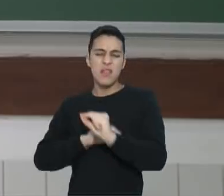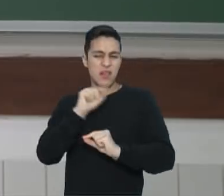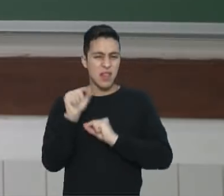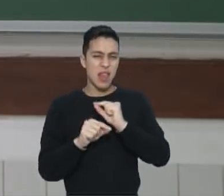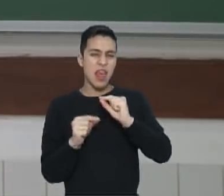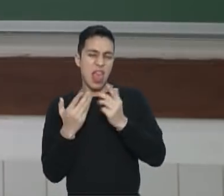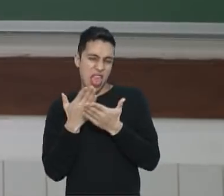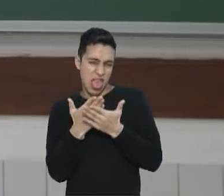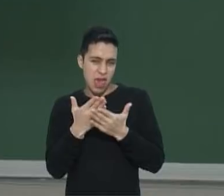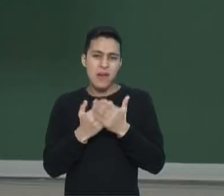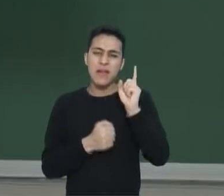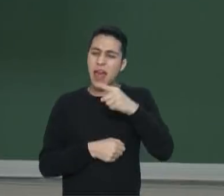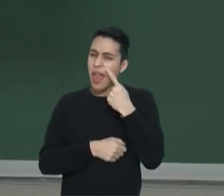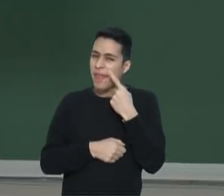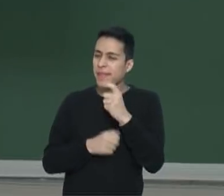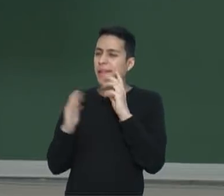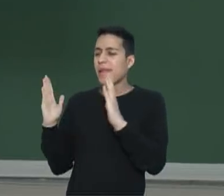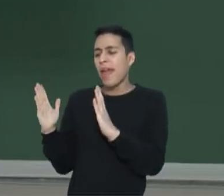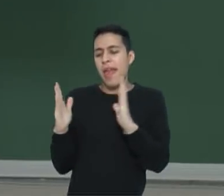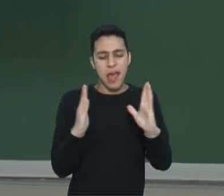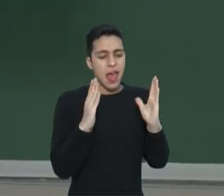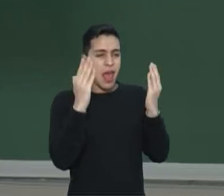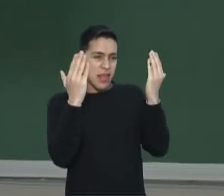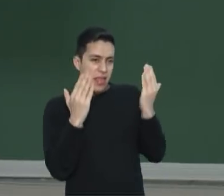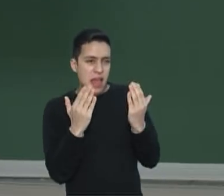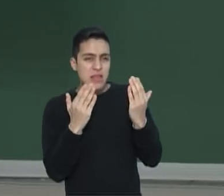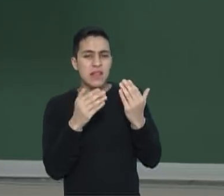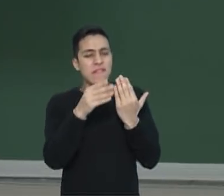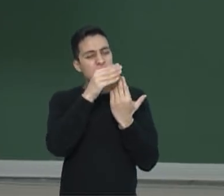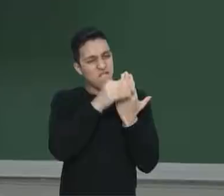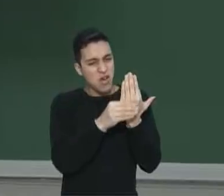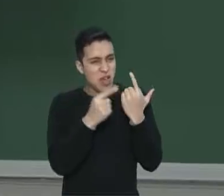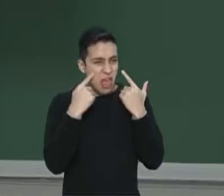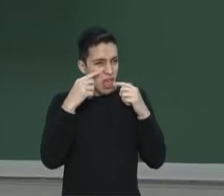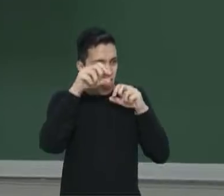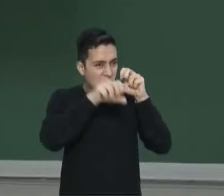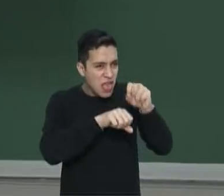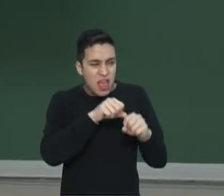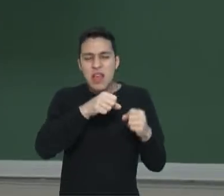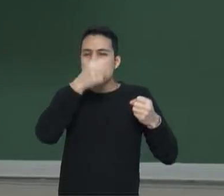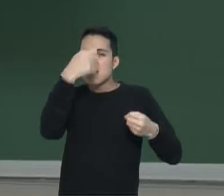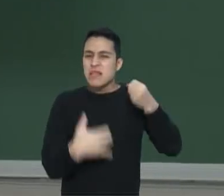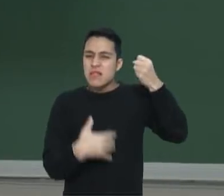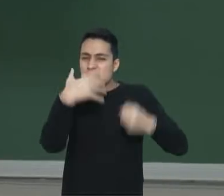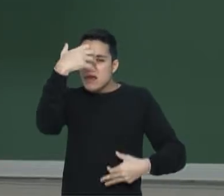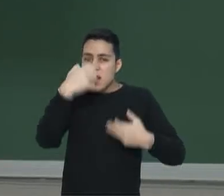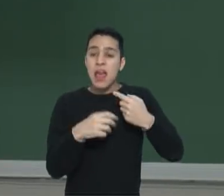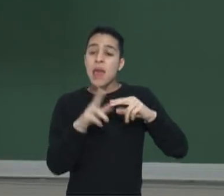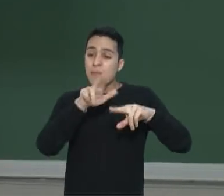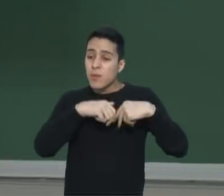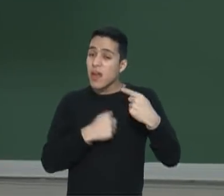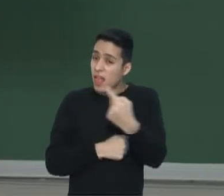parte da nossa aula que é bem interessante, que é a análise das fontes. Então eu vou ler com vocês as fontes e vou explicando. São